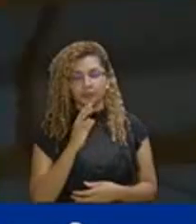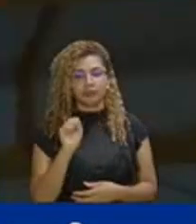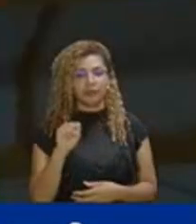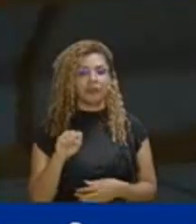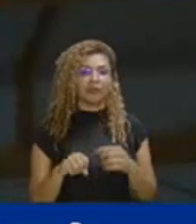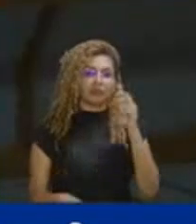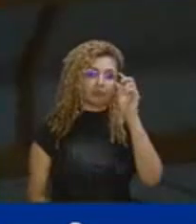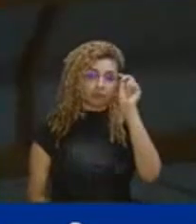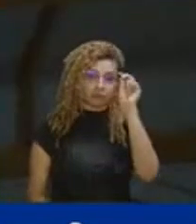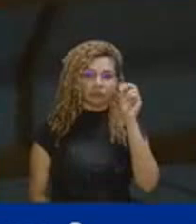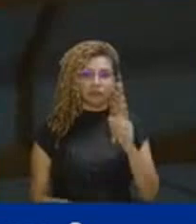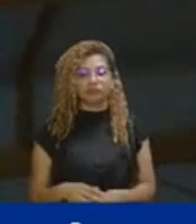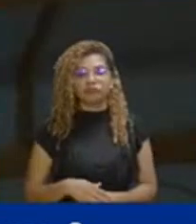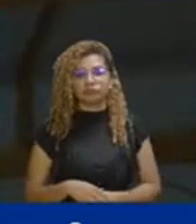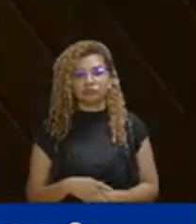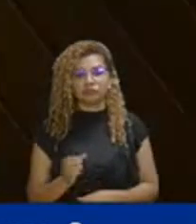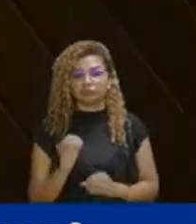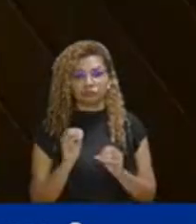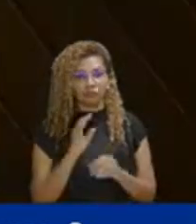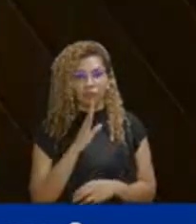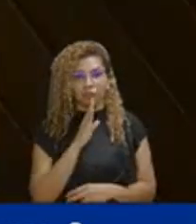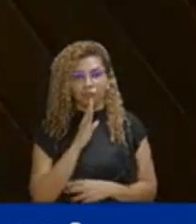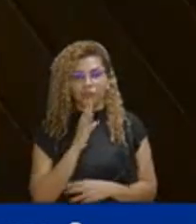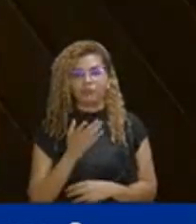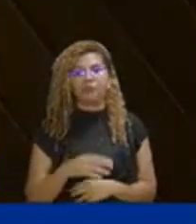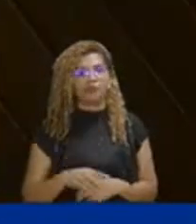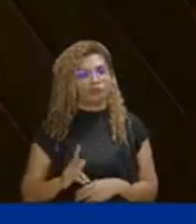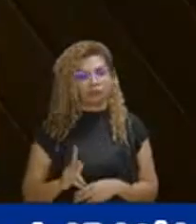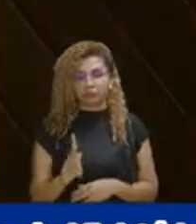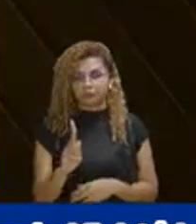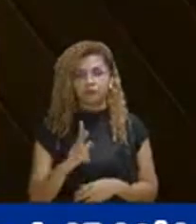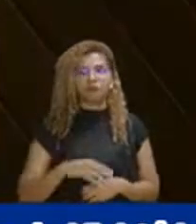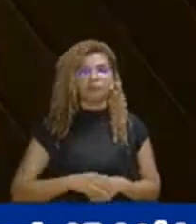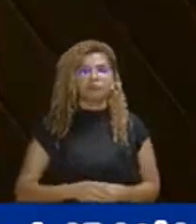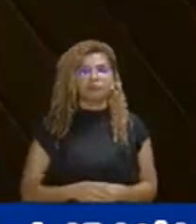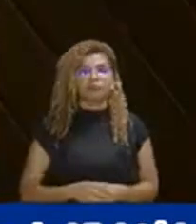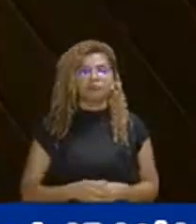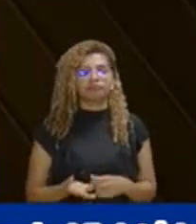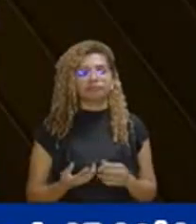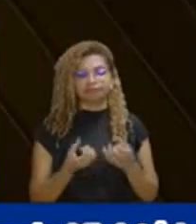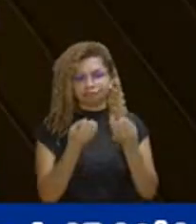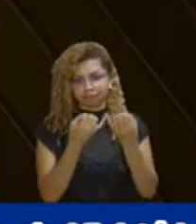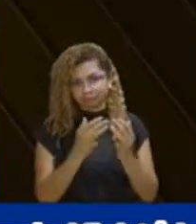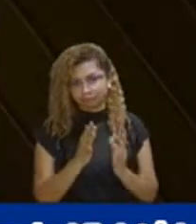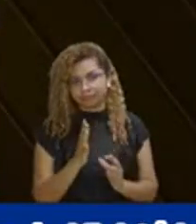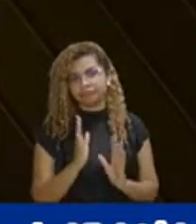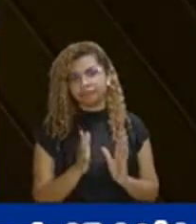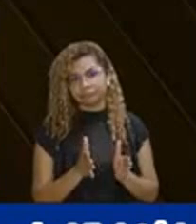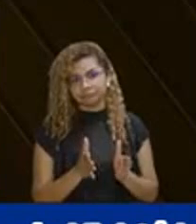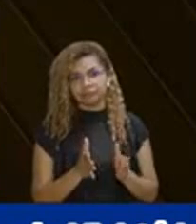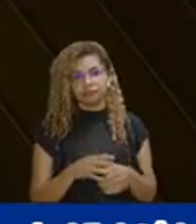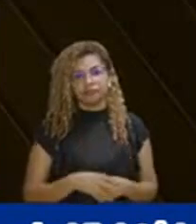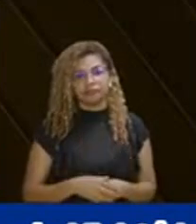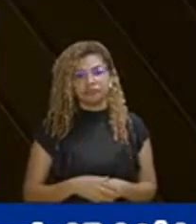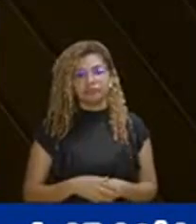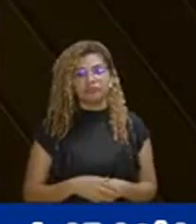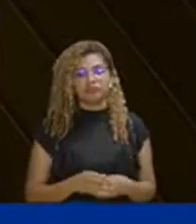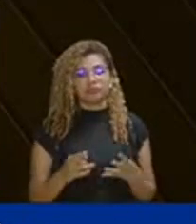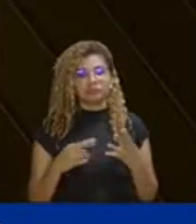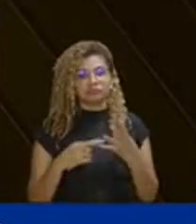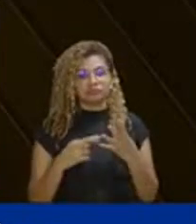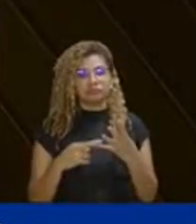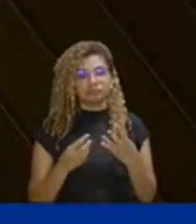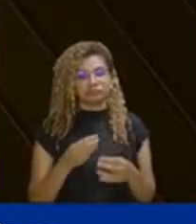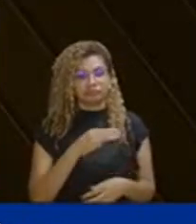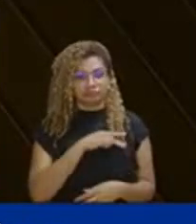Alguma objeção? Conhecida a unanimidade, pode prosseguir. Conforme narrado, trata-se de recursos eleitorais interpostos pelo Ministério